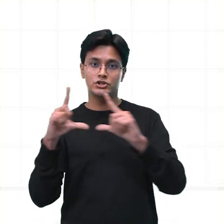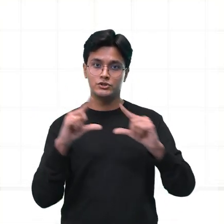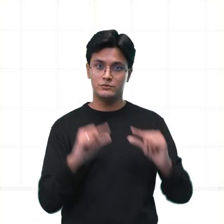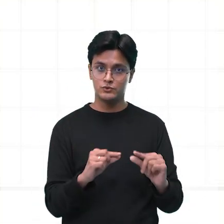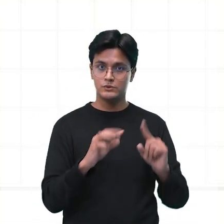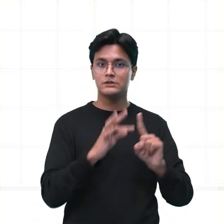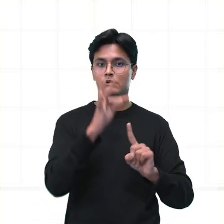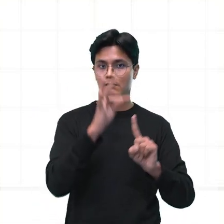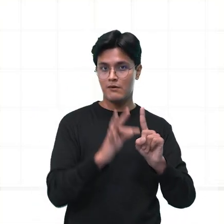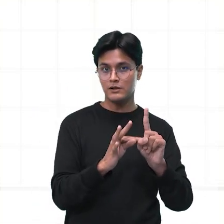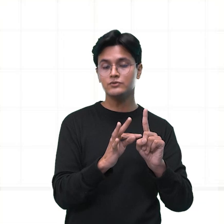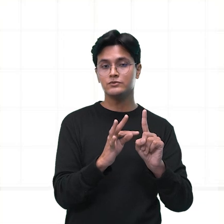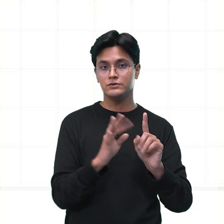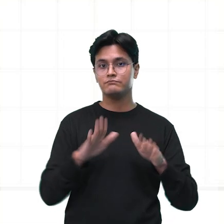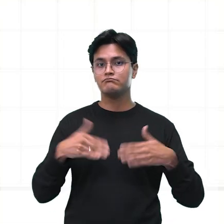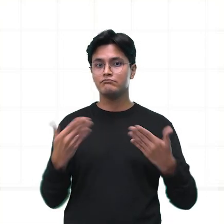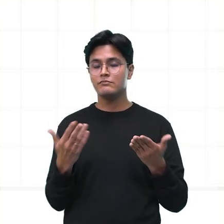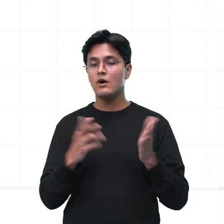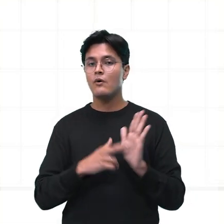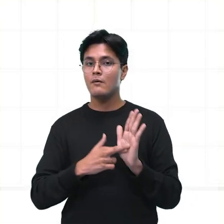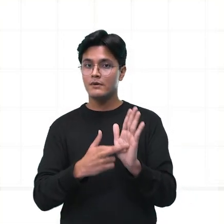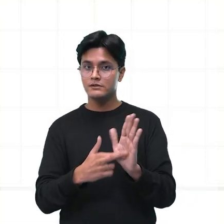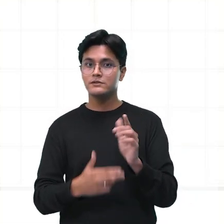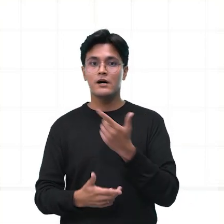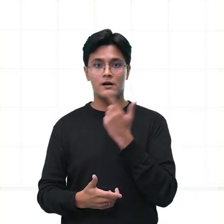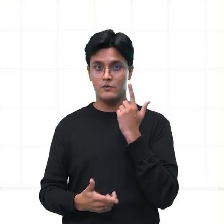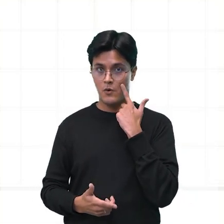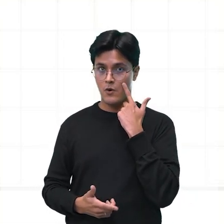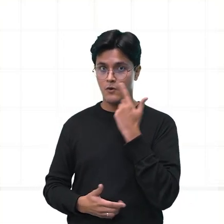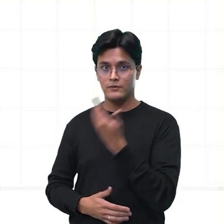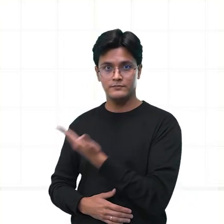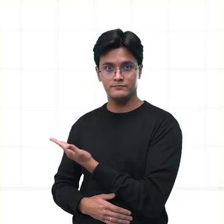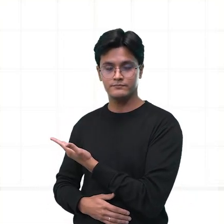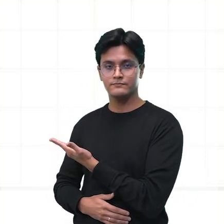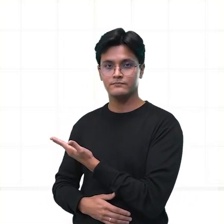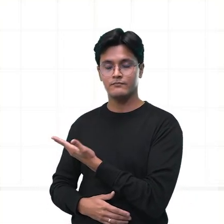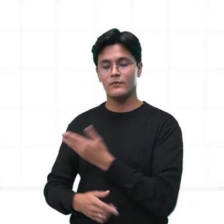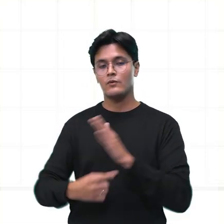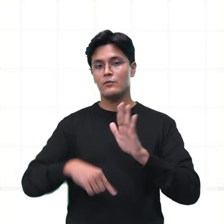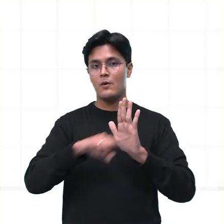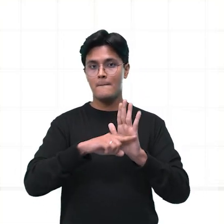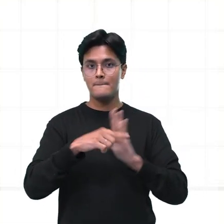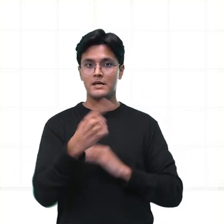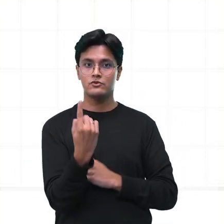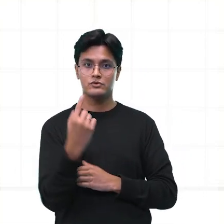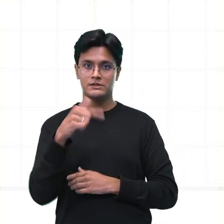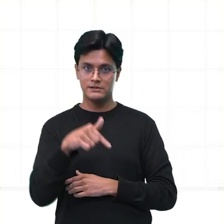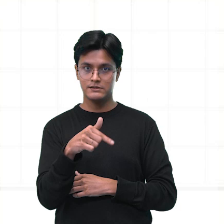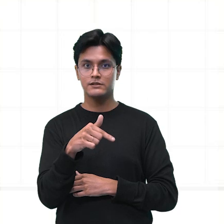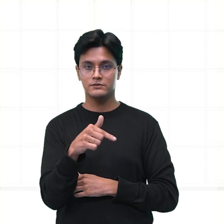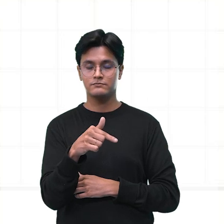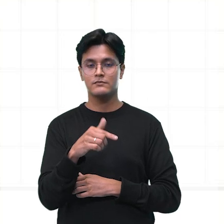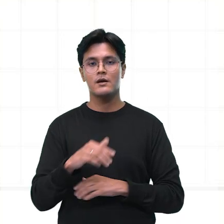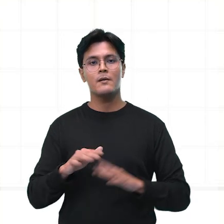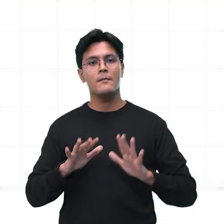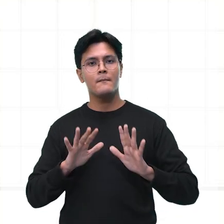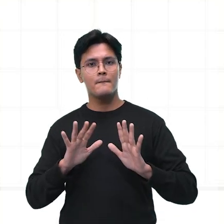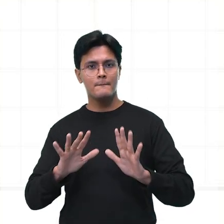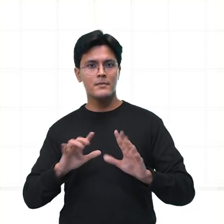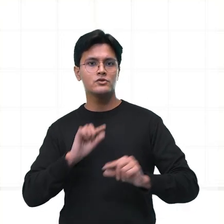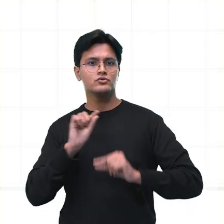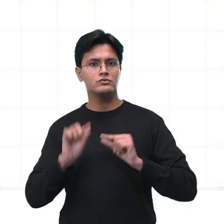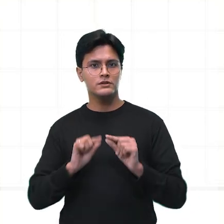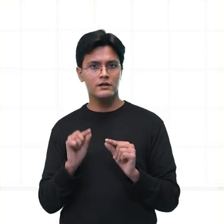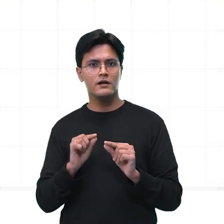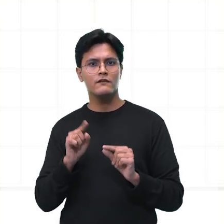temperatura então eu devo representar dessa maneira aqui -17° tá mas como ele falou aqui em